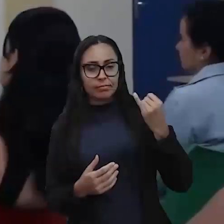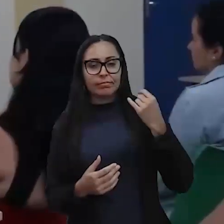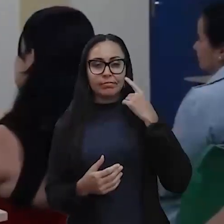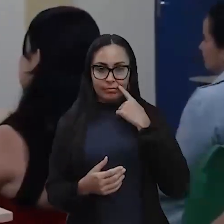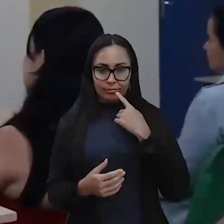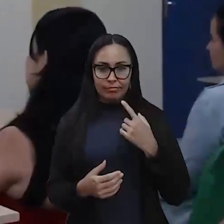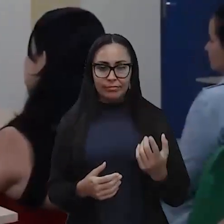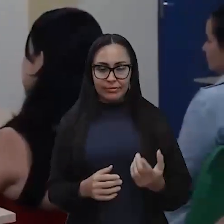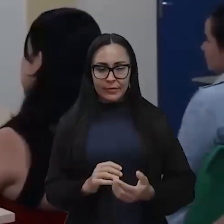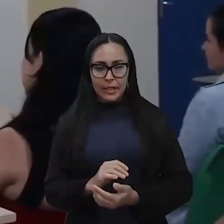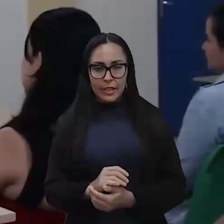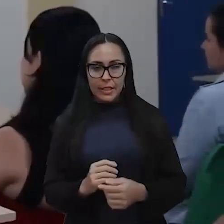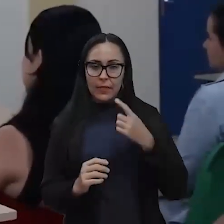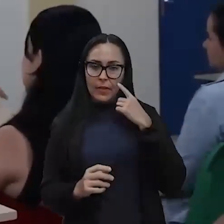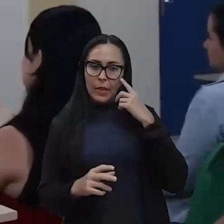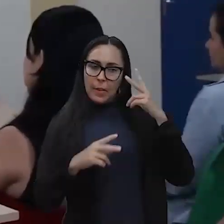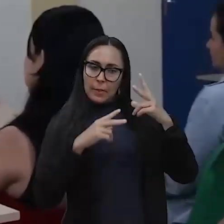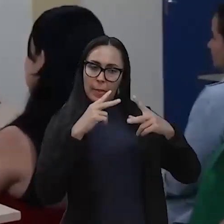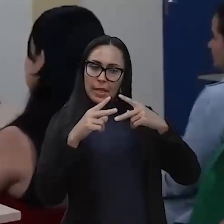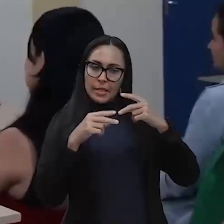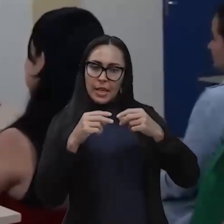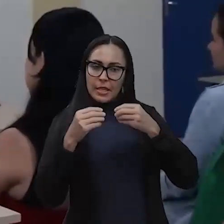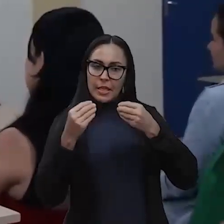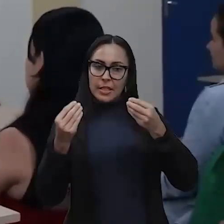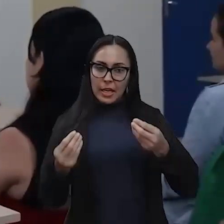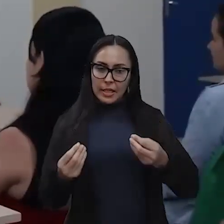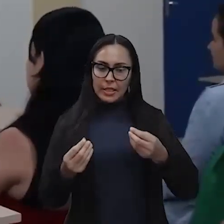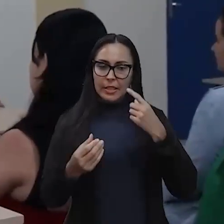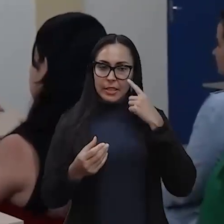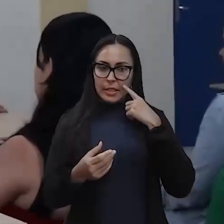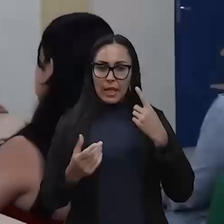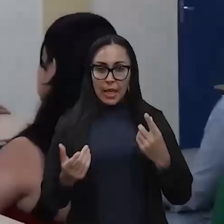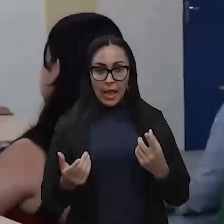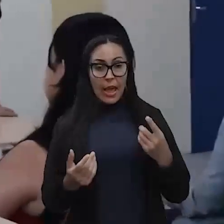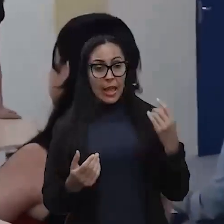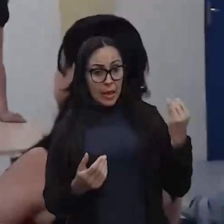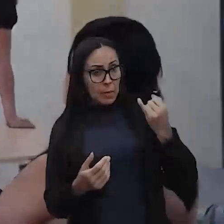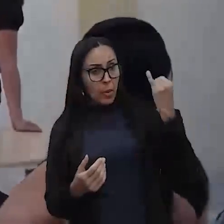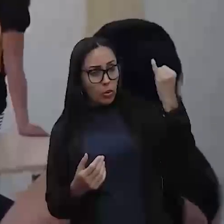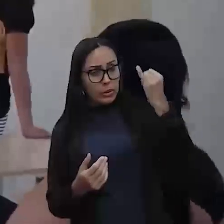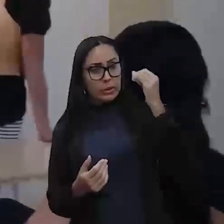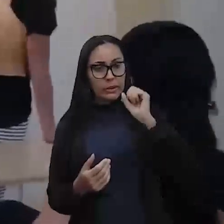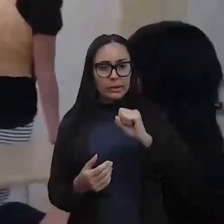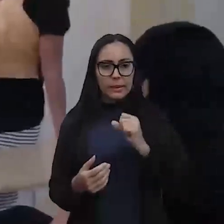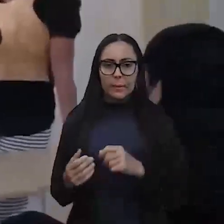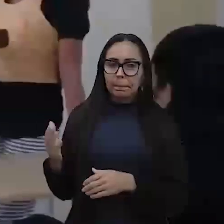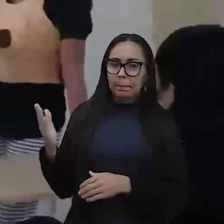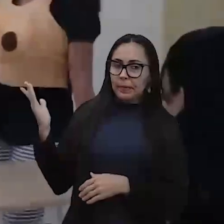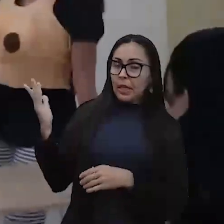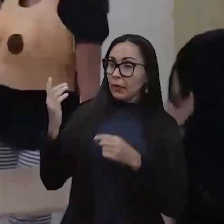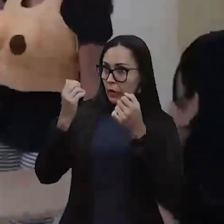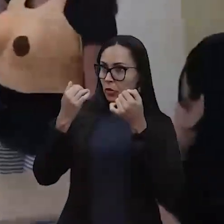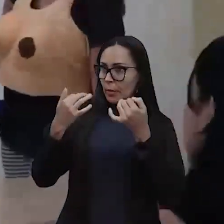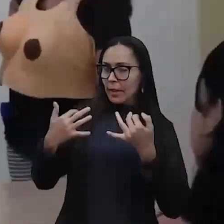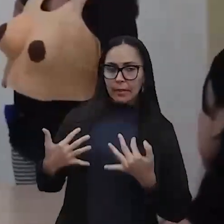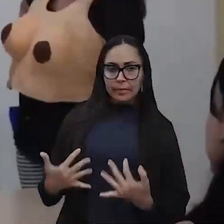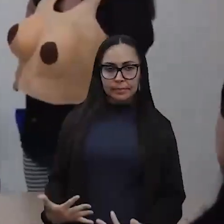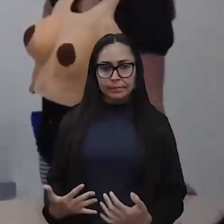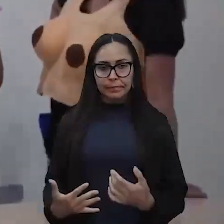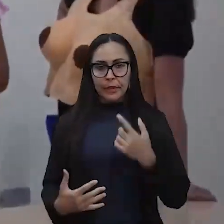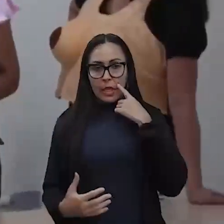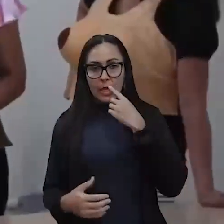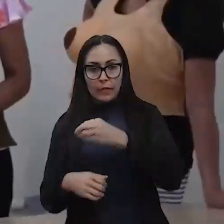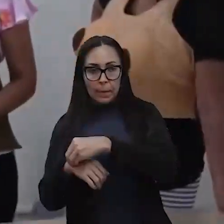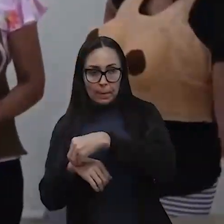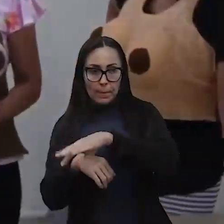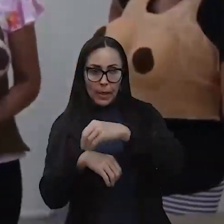com a novinha, porque essa daqui, bichinha, já tá dando... tá velhinha. Mas assim, eu vou explicar pra vocês. Eu vou passar ela pra vocês, tá